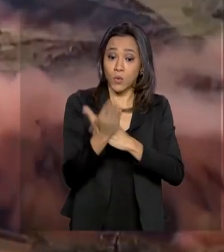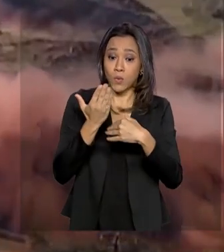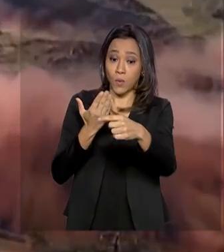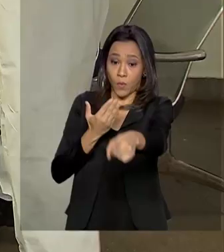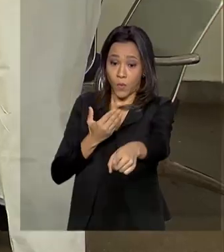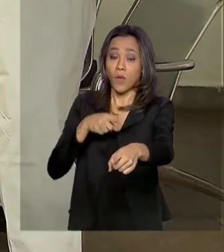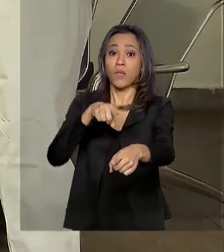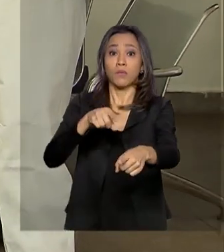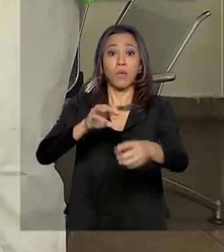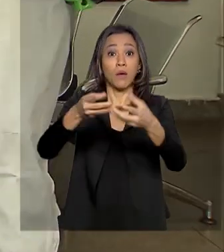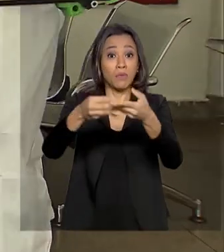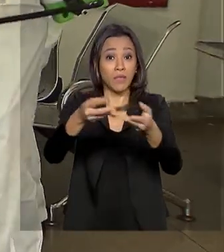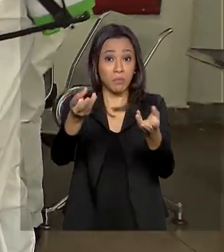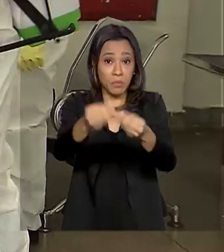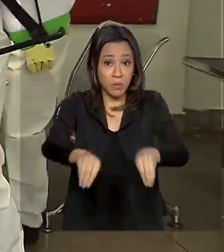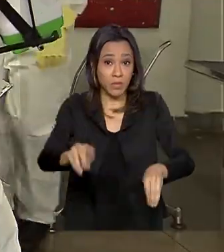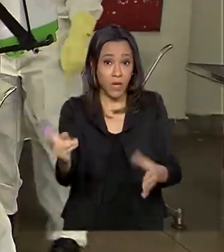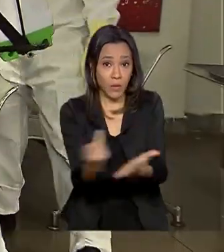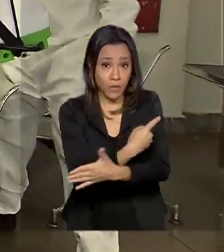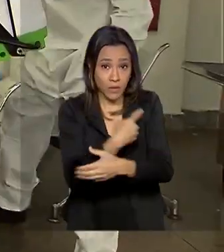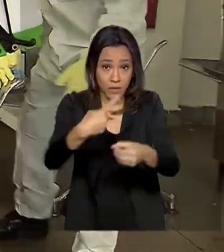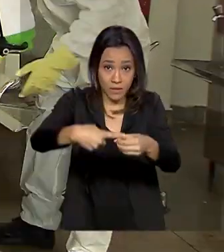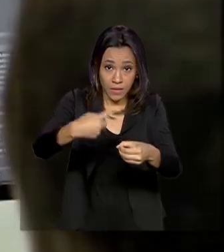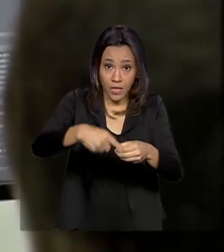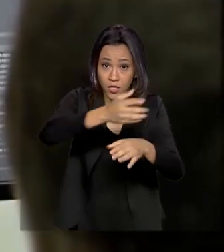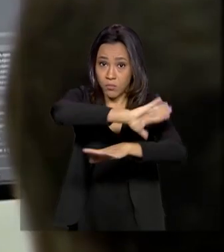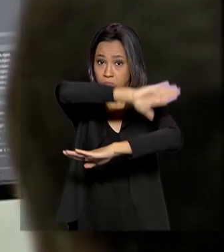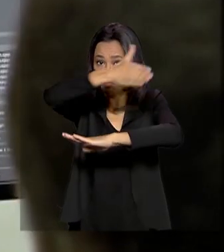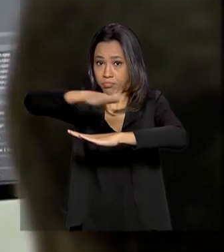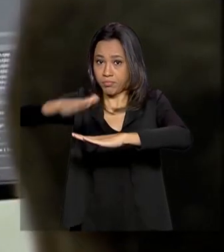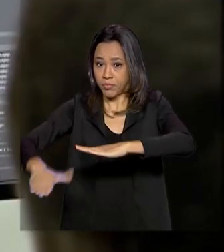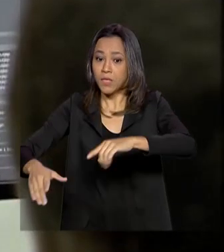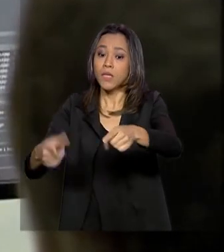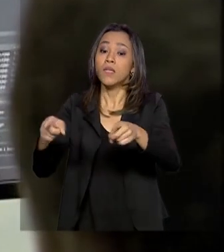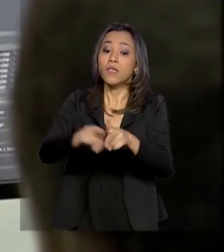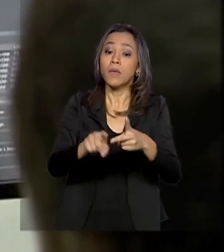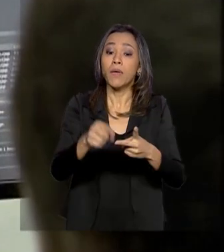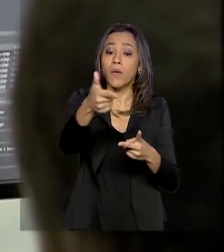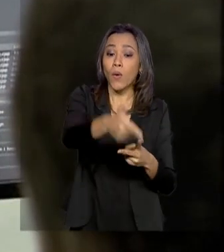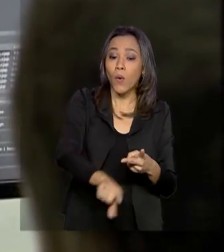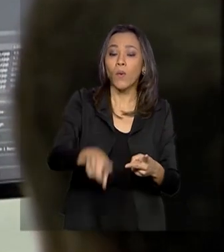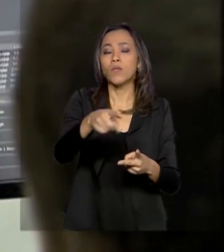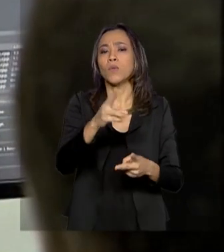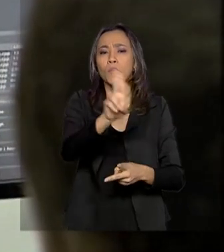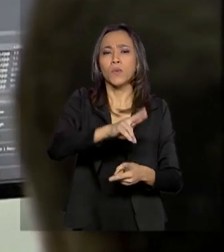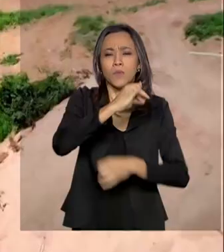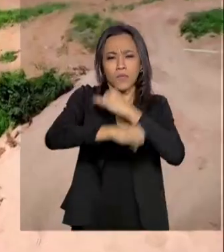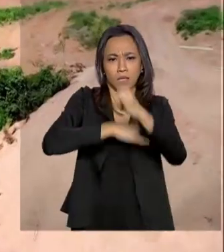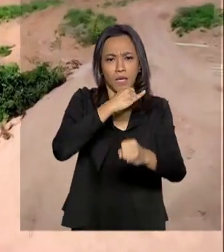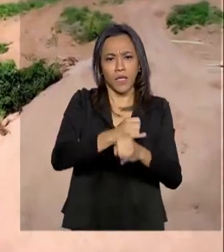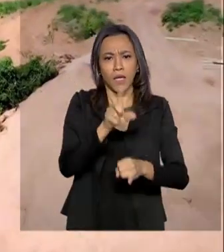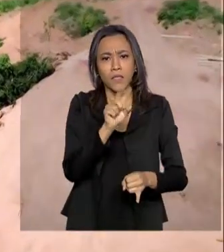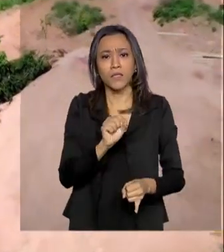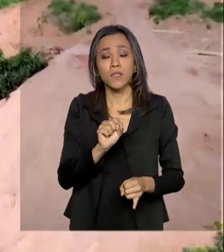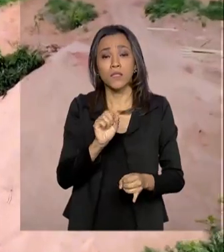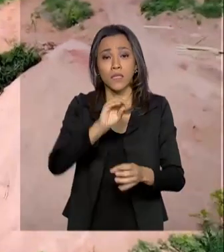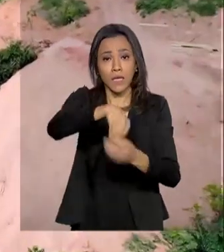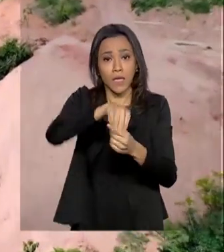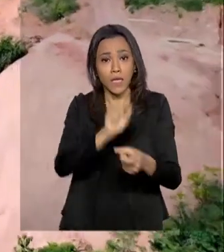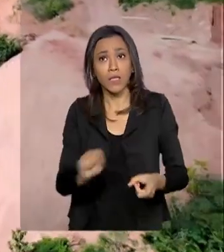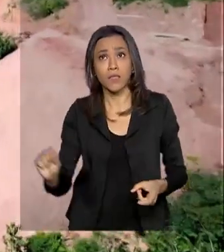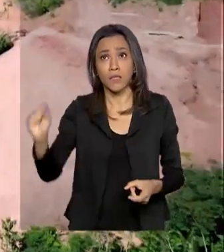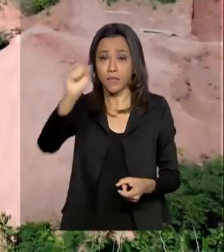Brumadinho e no combate ao coronavírus, com a instalação de internet em unidades básicas de saúde. Os dados são